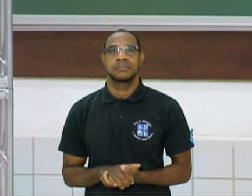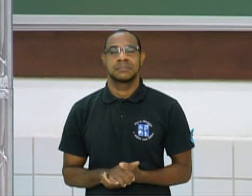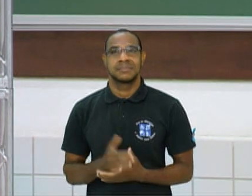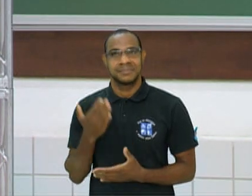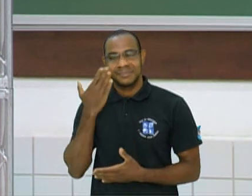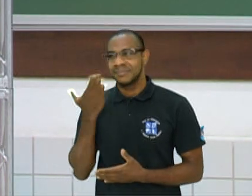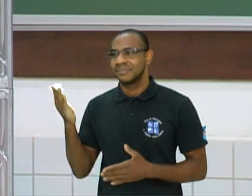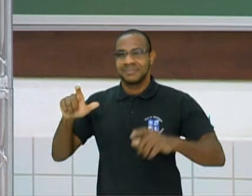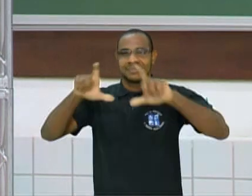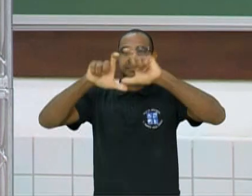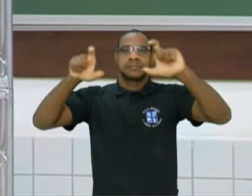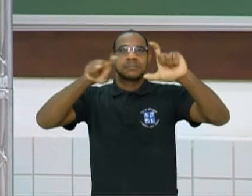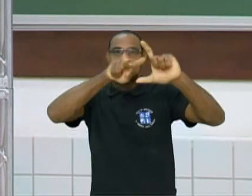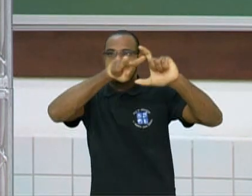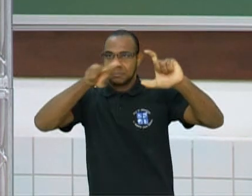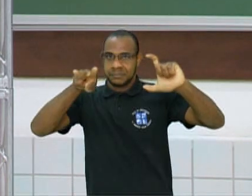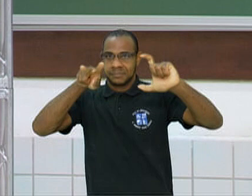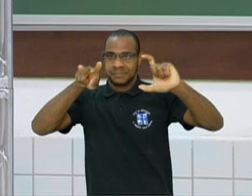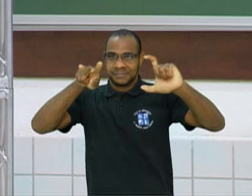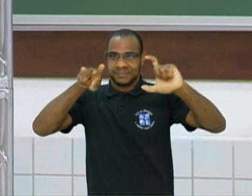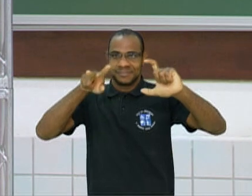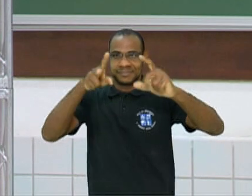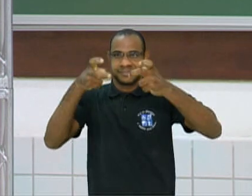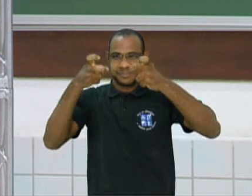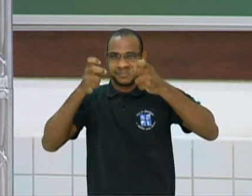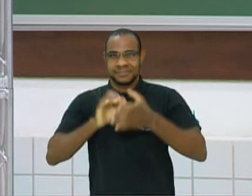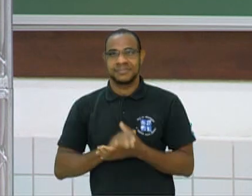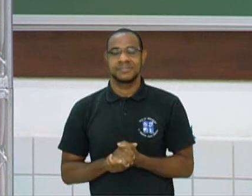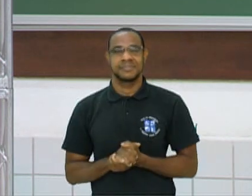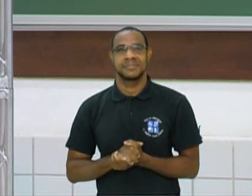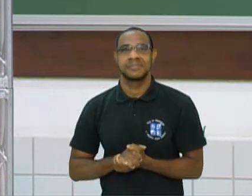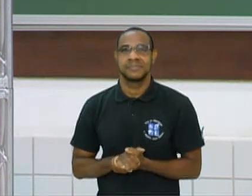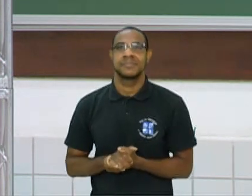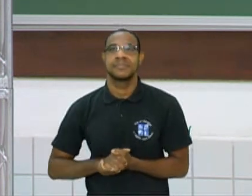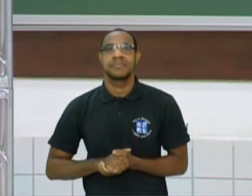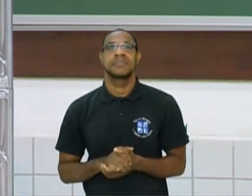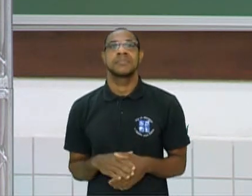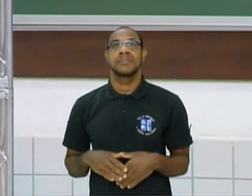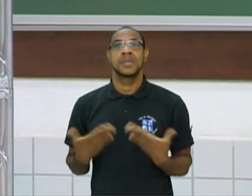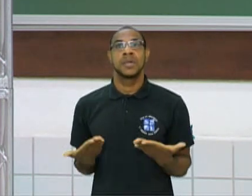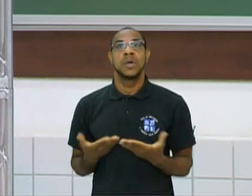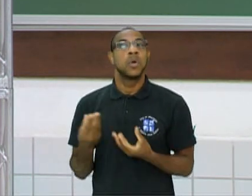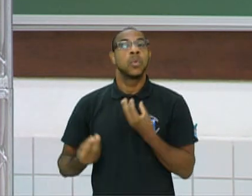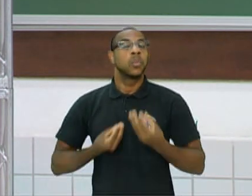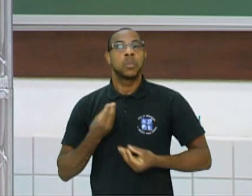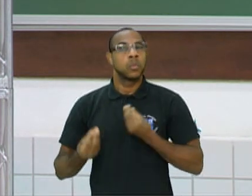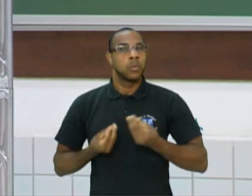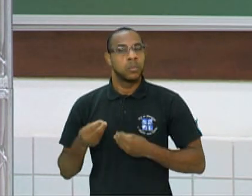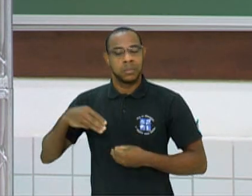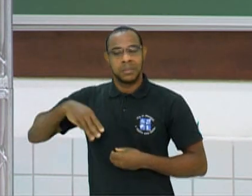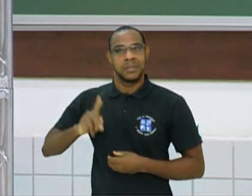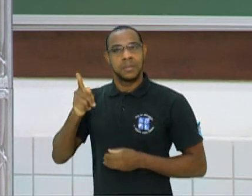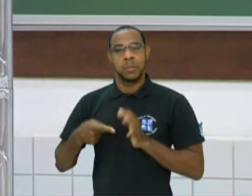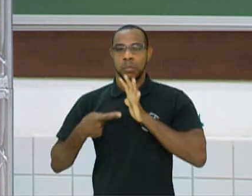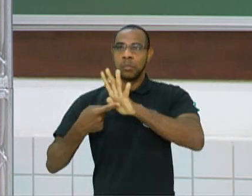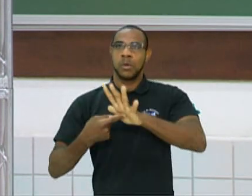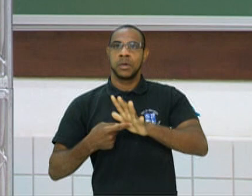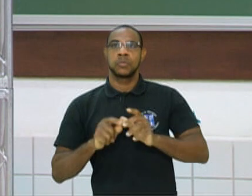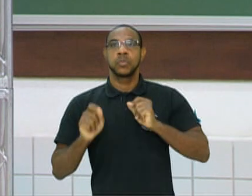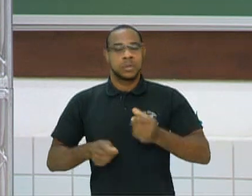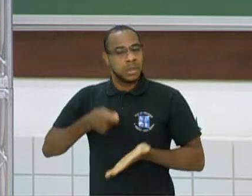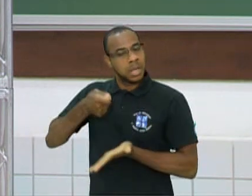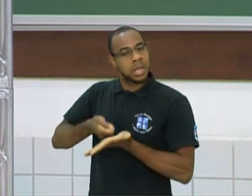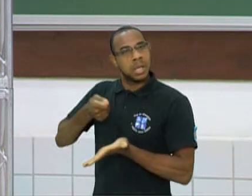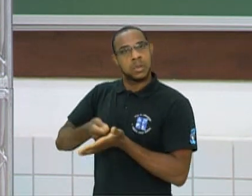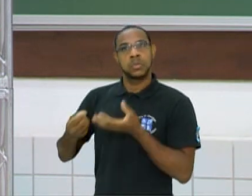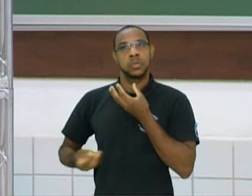Observando a nossa frase, pessoal, what sentence does Dr. King shows his fight? De que forma ele mostra a luta